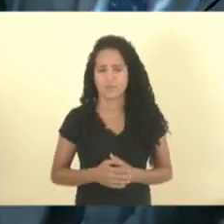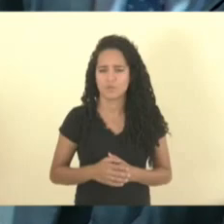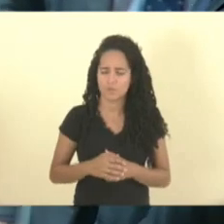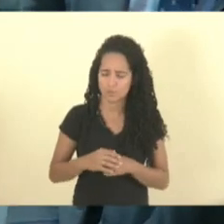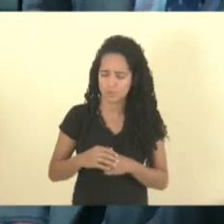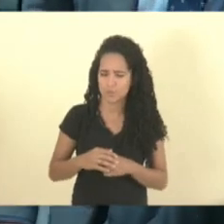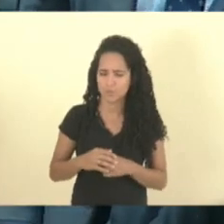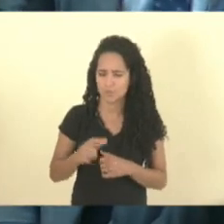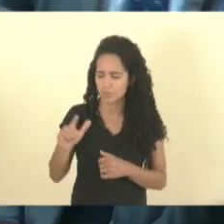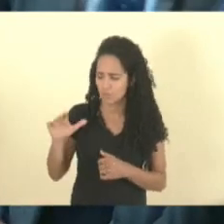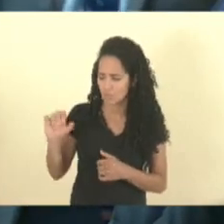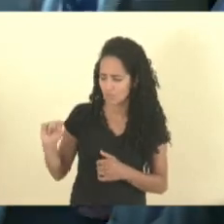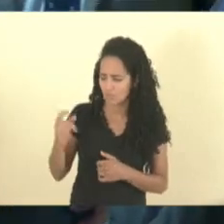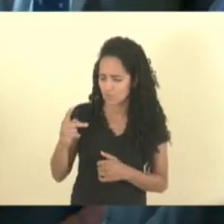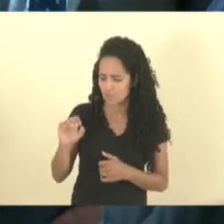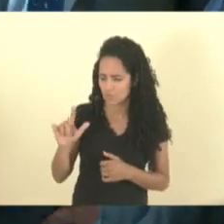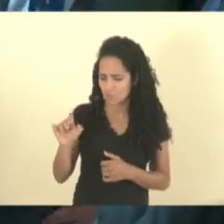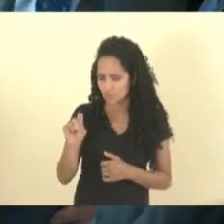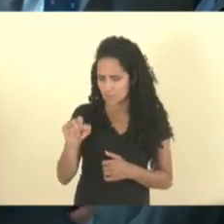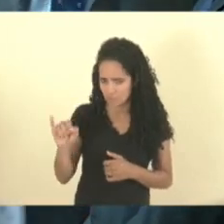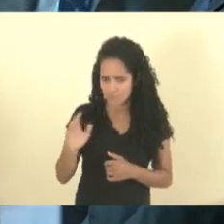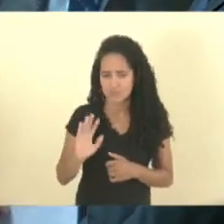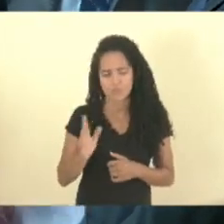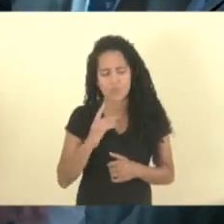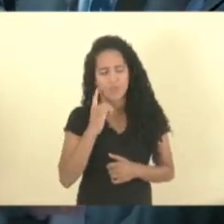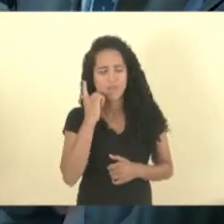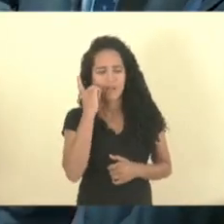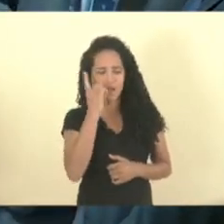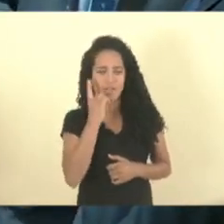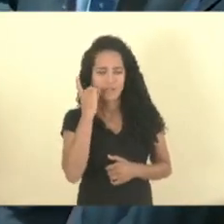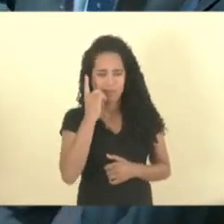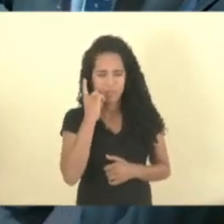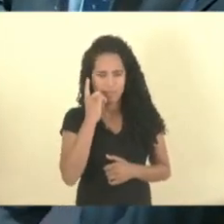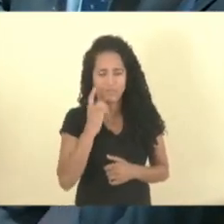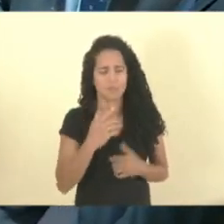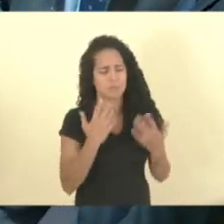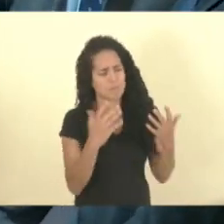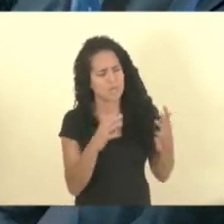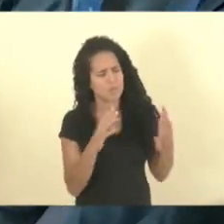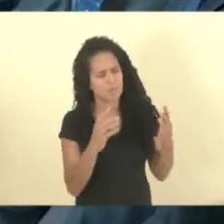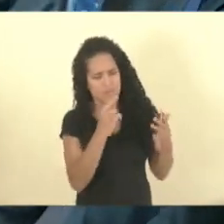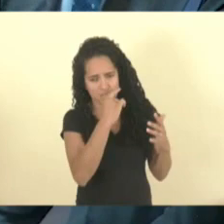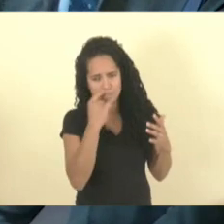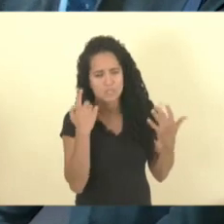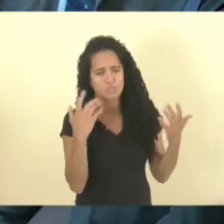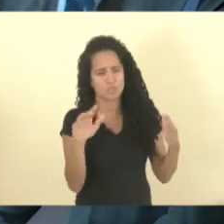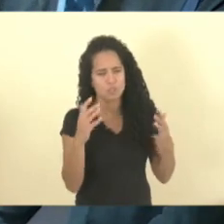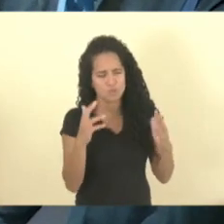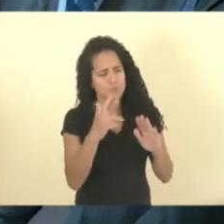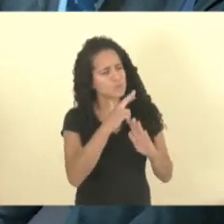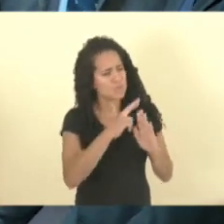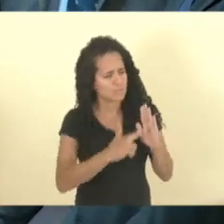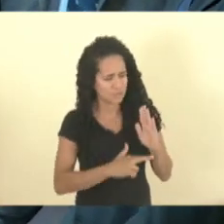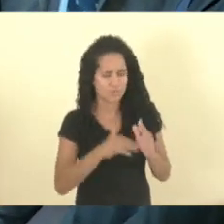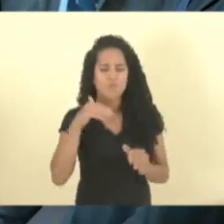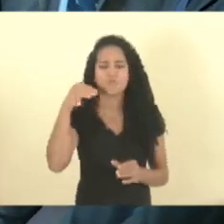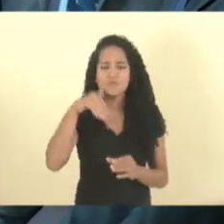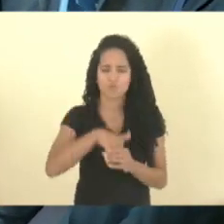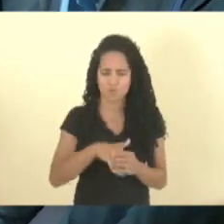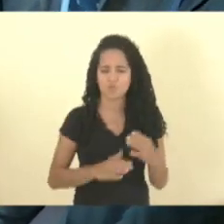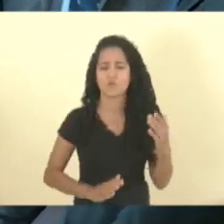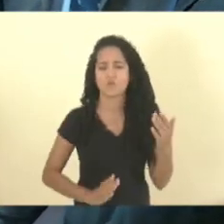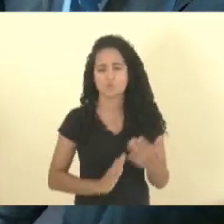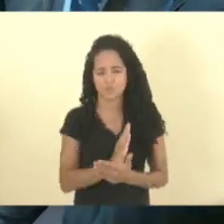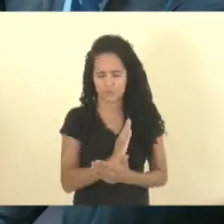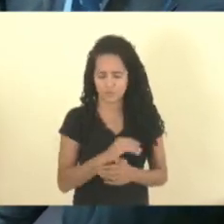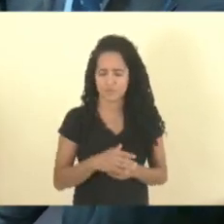relator, deputado Lucas Polese. Com relator, deputado Capitão Assunção. Parabenizo o relator e voto pela aprovação.